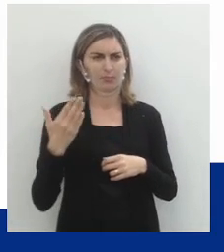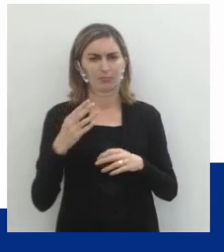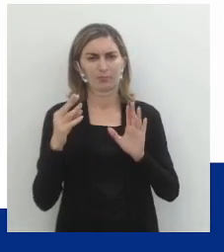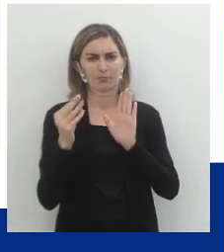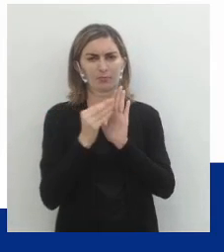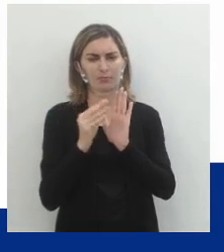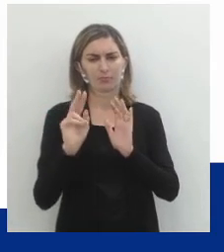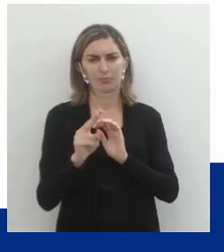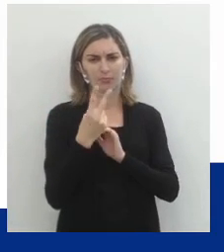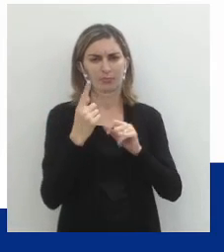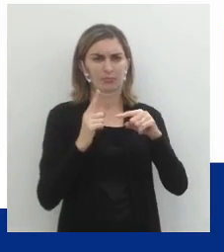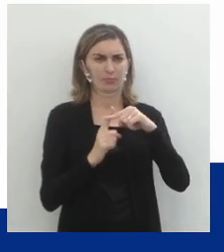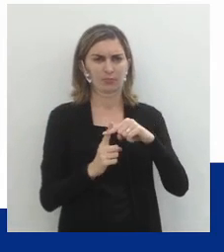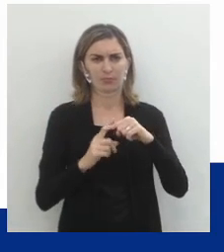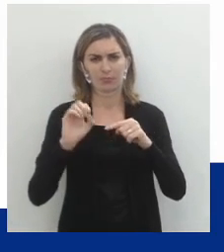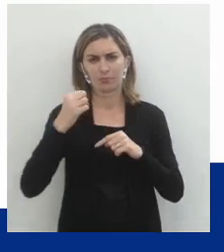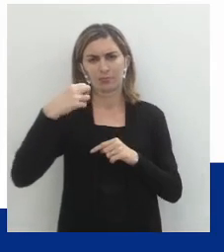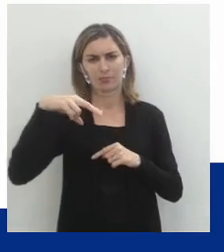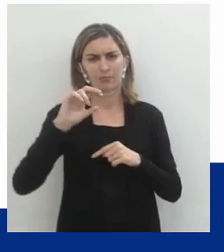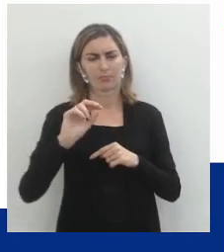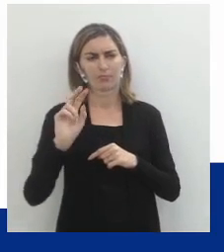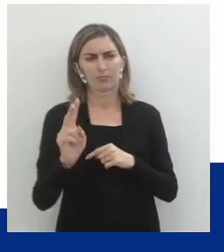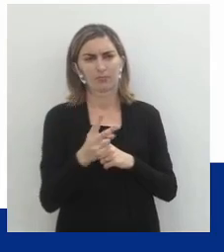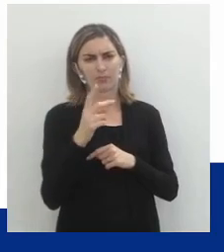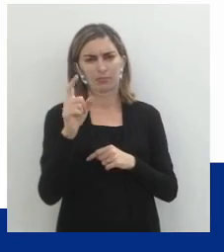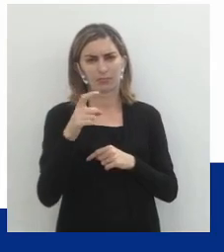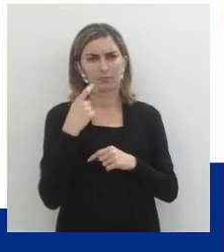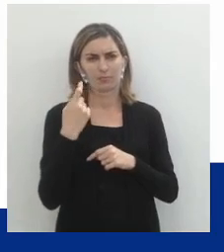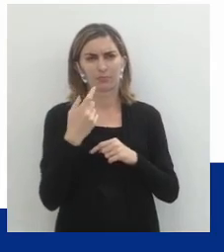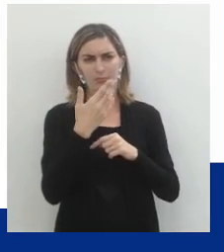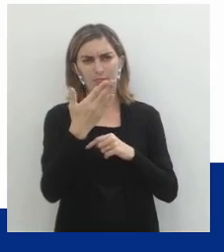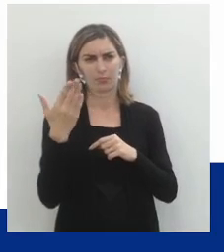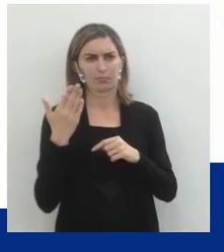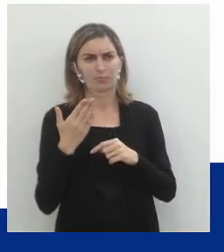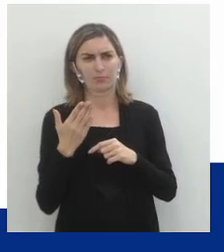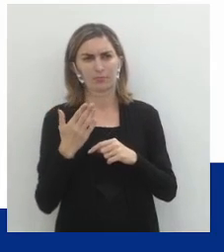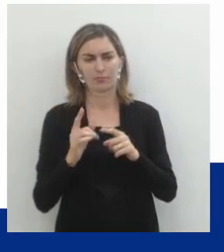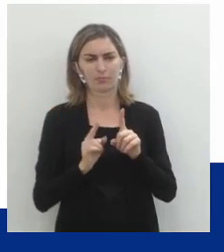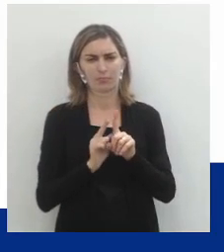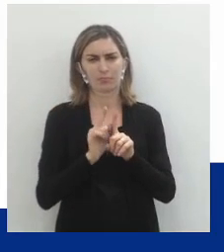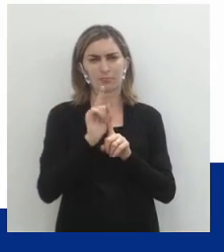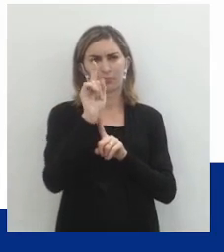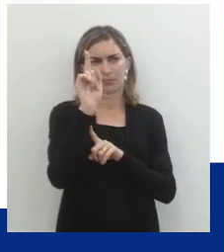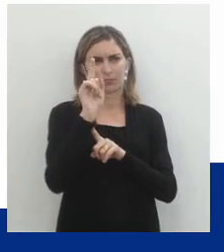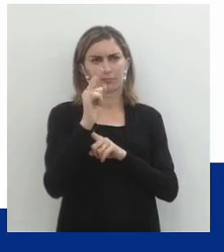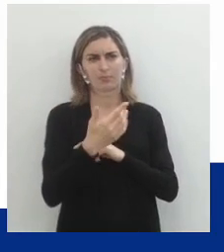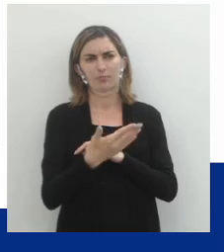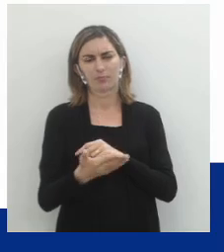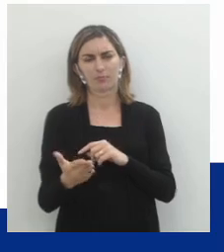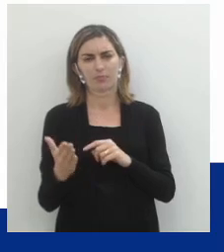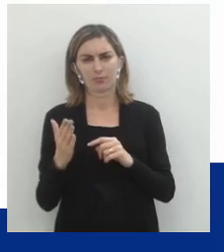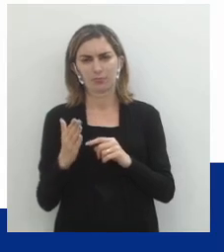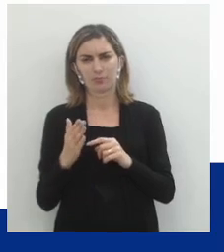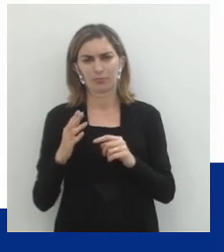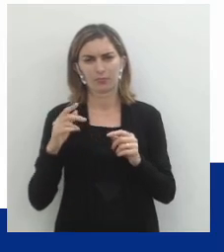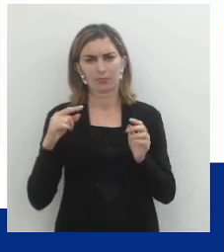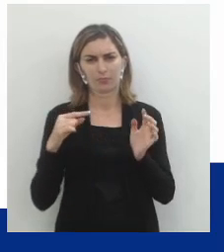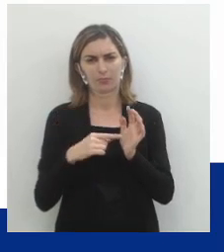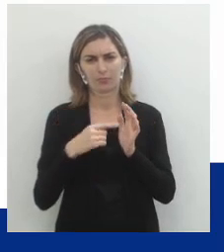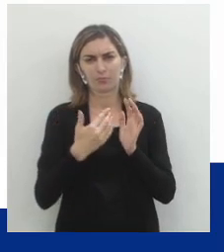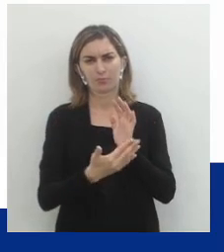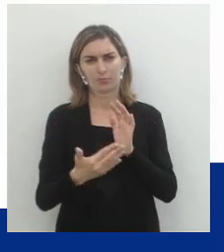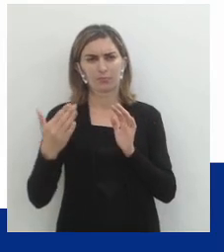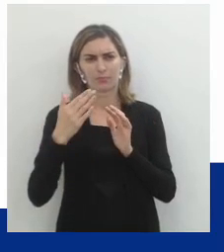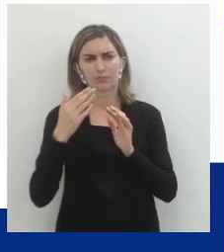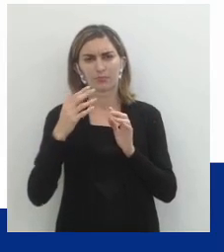coloco 2 mais o seno de x, o que acontece com o gráfico inteiro é um deslocamento vertical para cima nesse ponto, onde ele vai passar